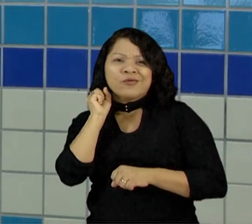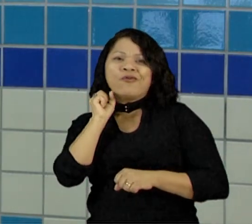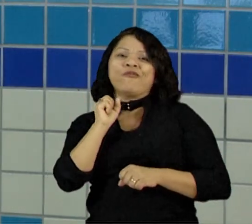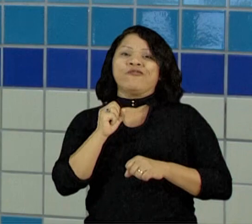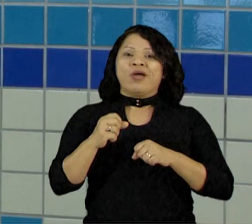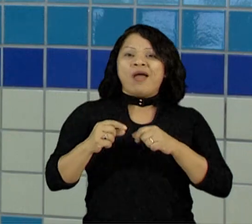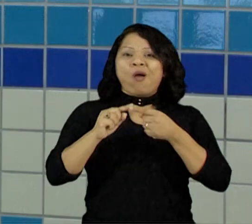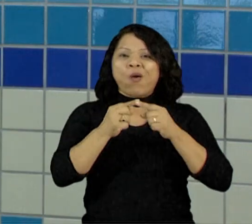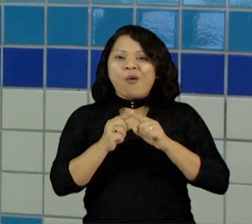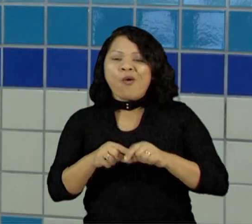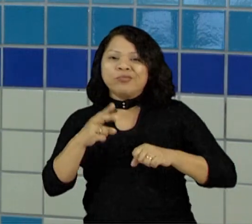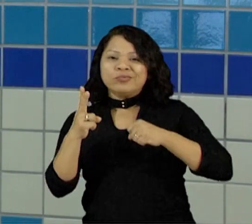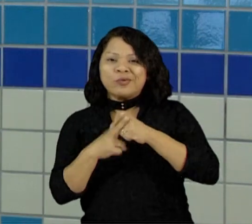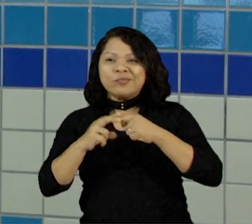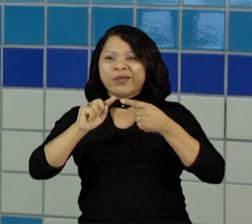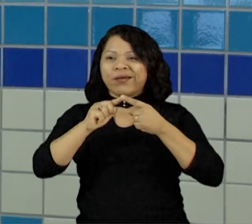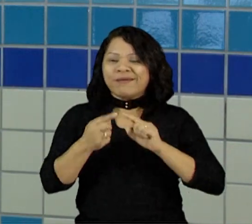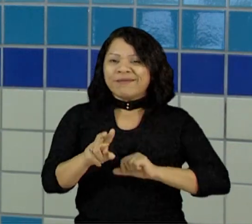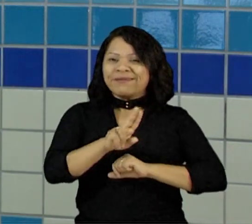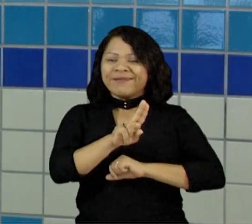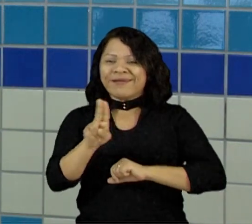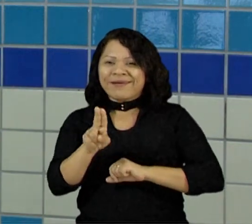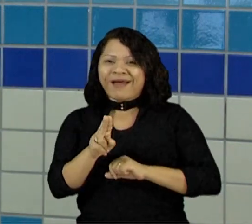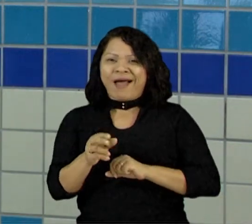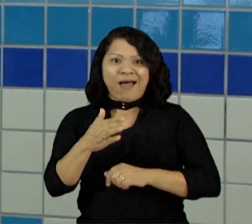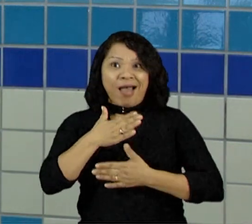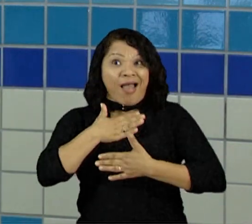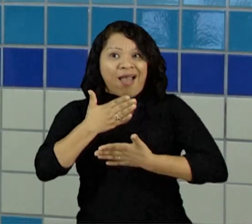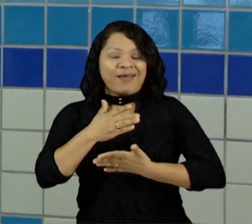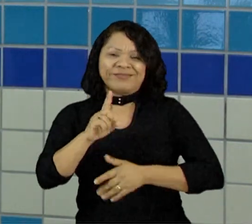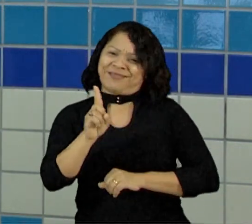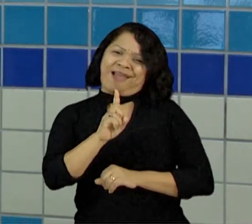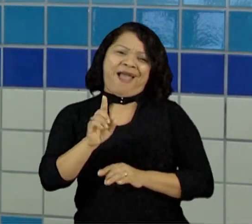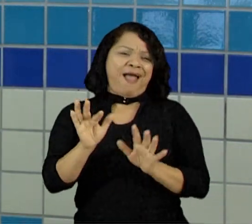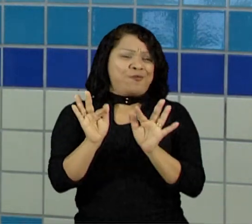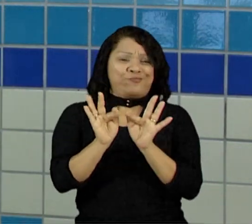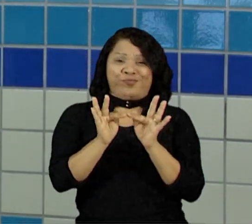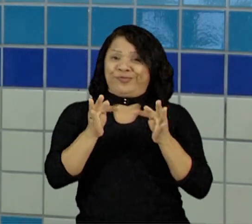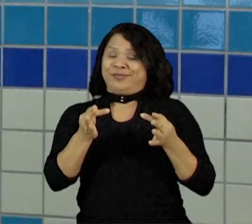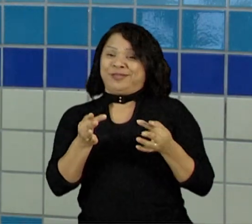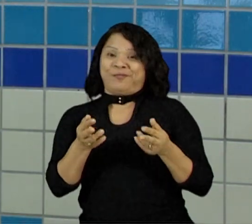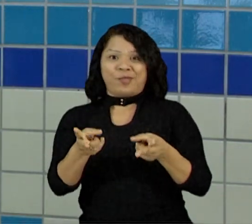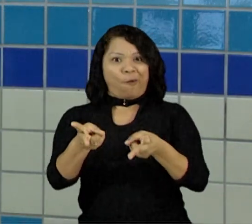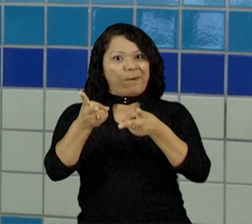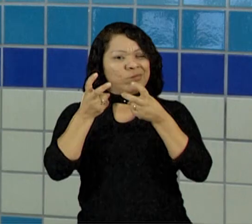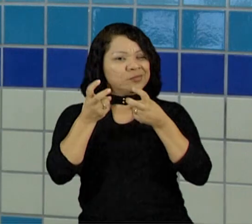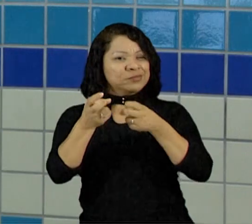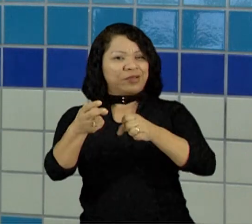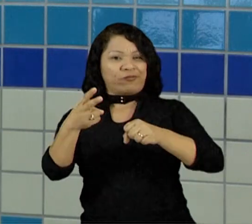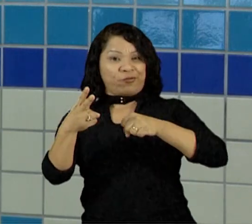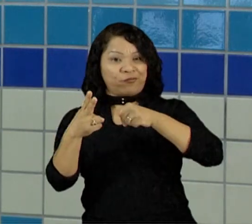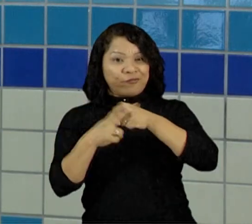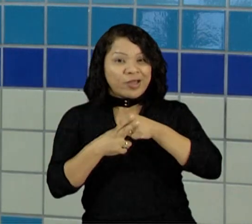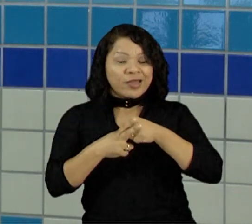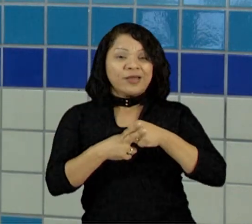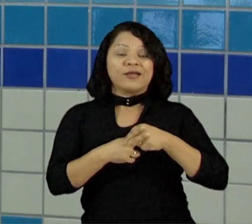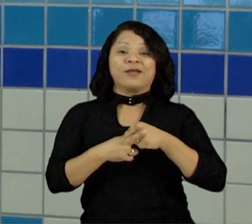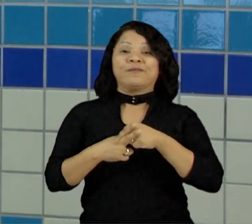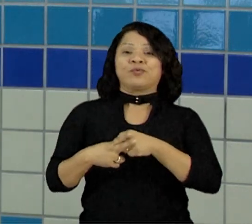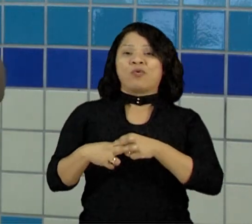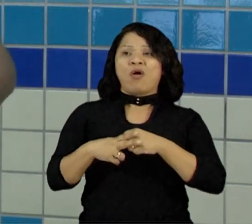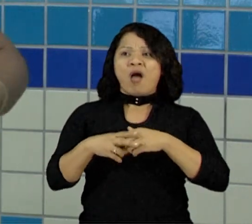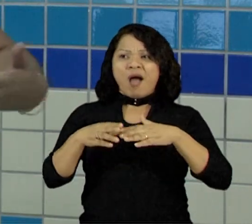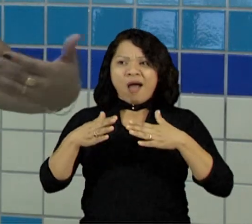concordância verbal, não vão se assustar mais. É muito simples. É observar o verbo, observar a ação